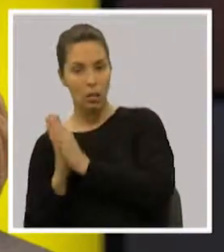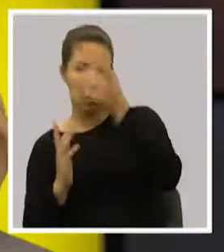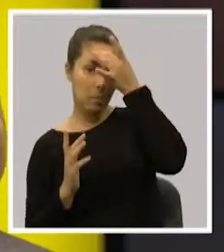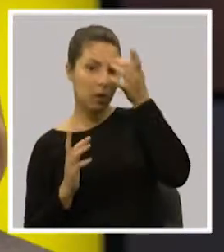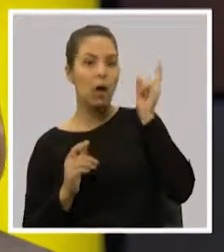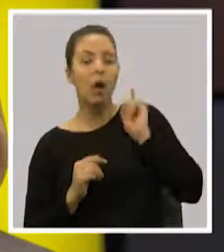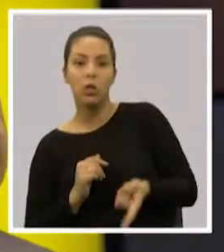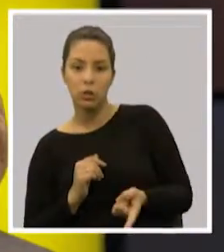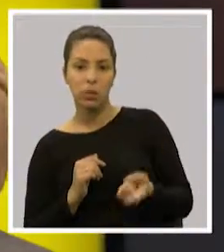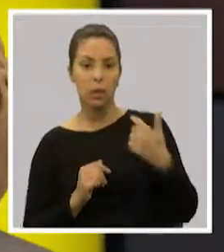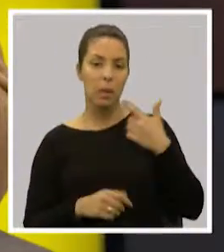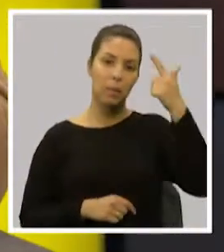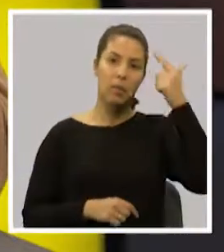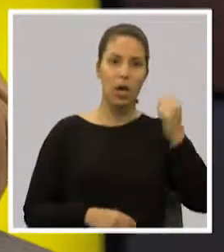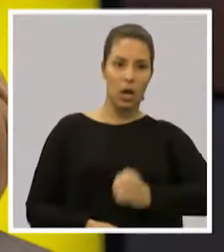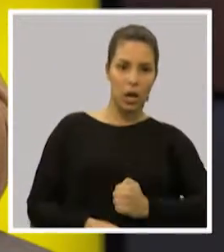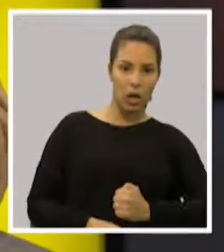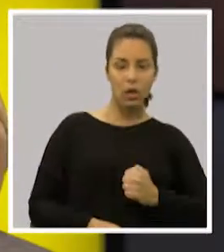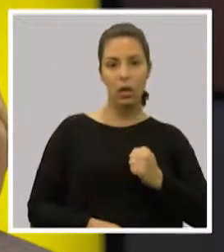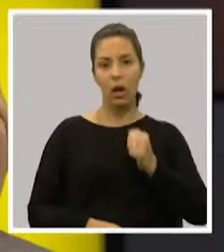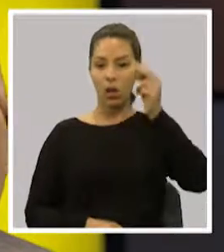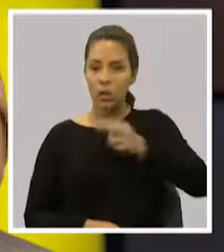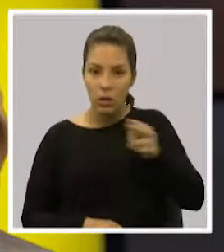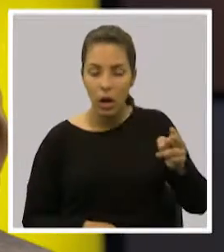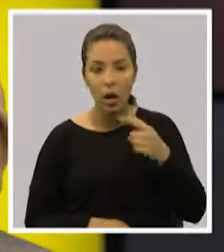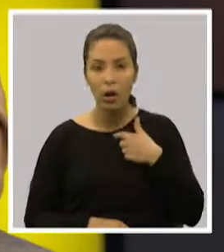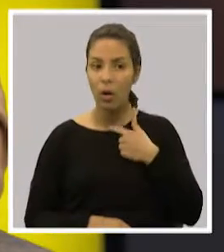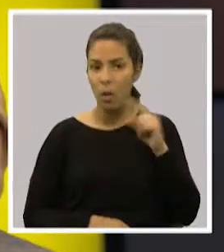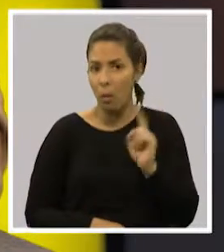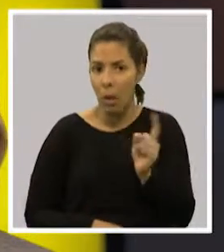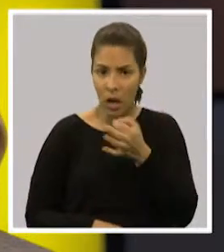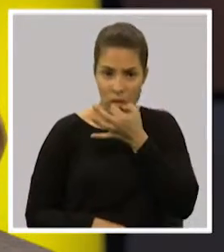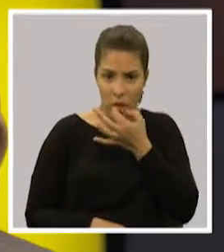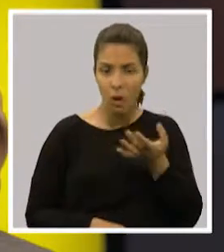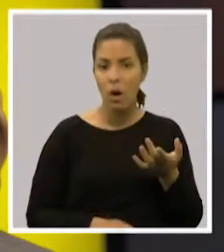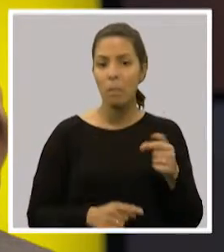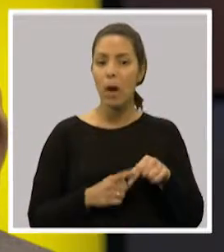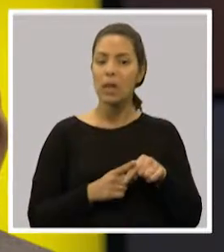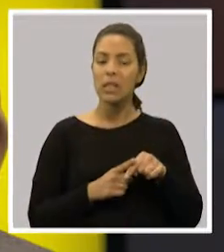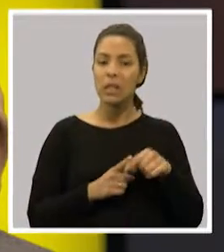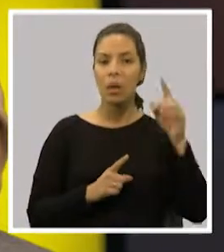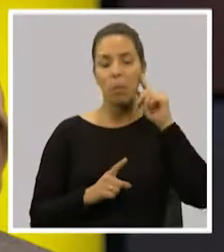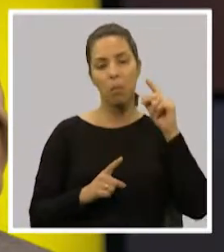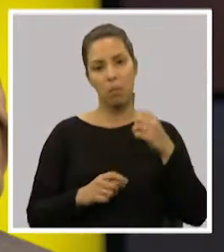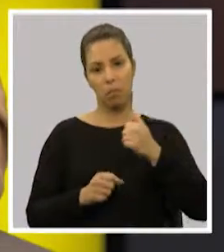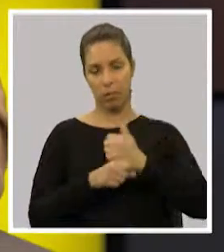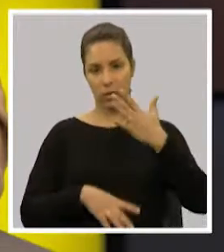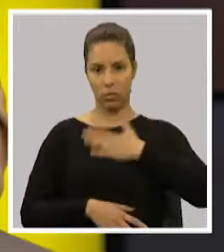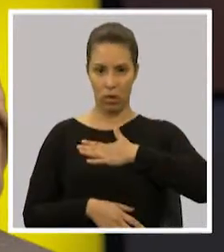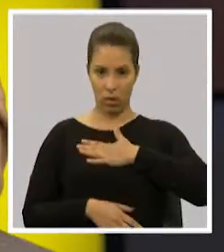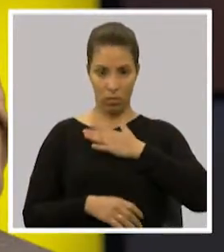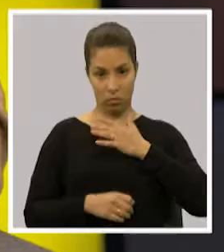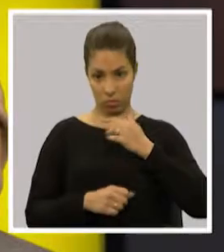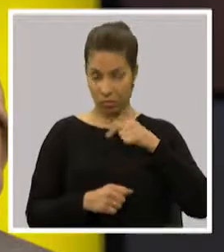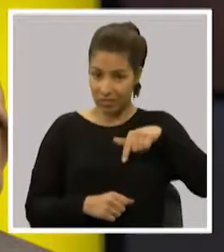vezes, muitas pessoas pensam que só os católicos ou os cristãos seguem o Papa. Não é esse o critério. O critério é profissional, é estritamente